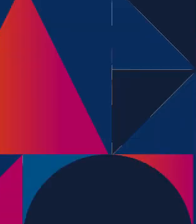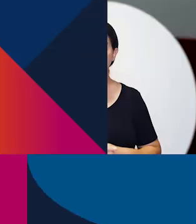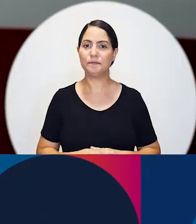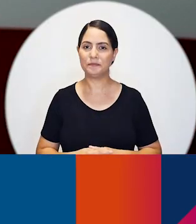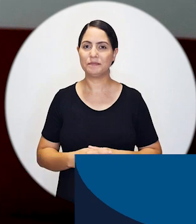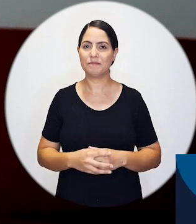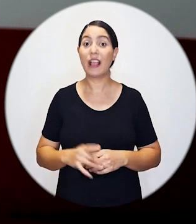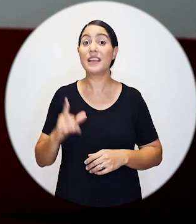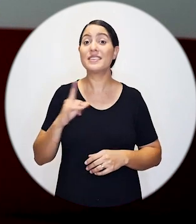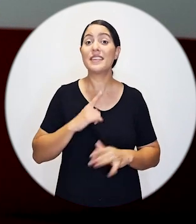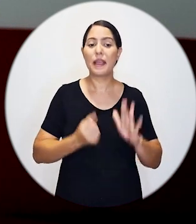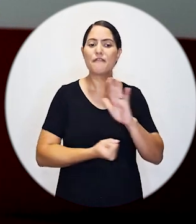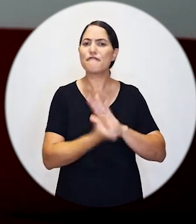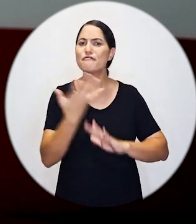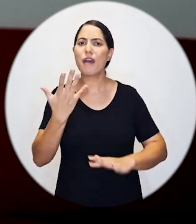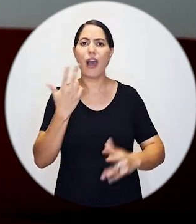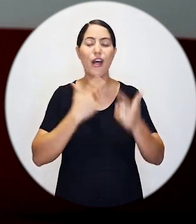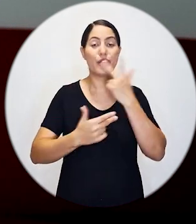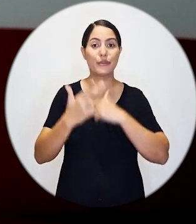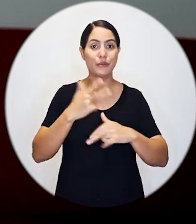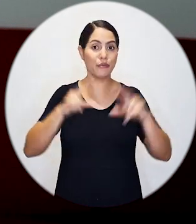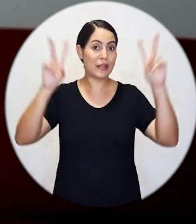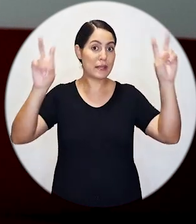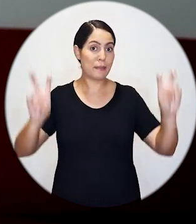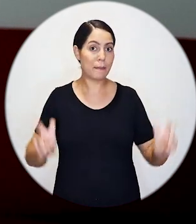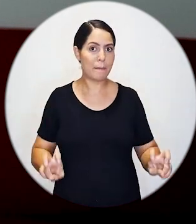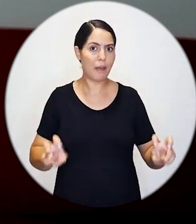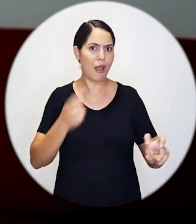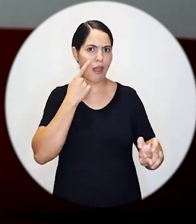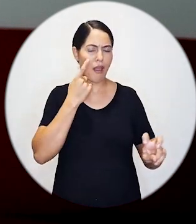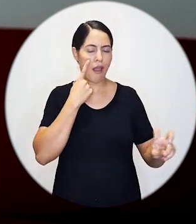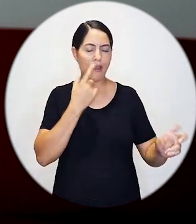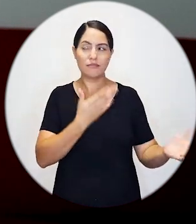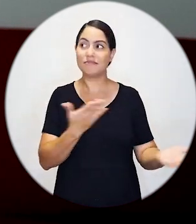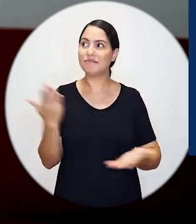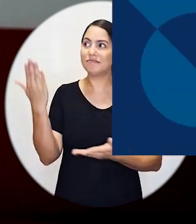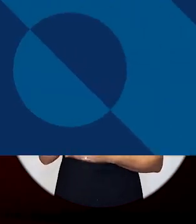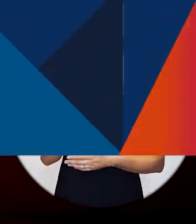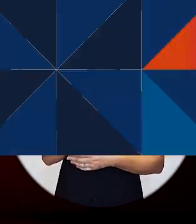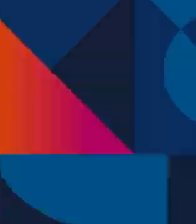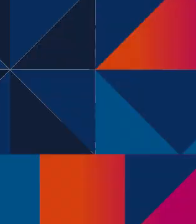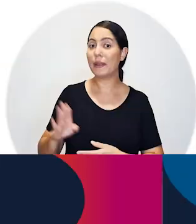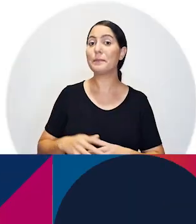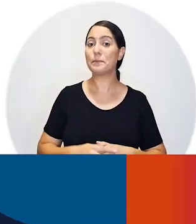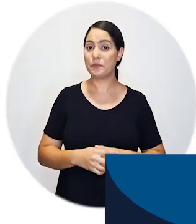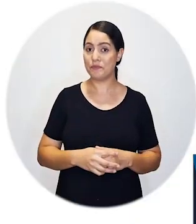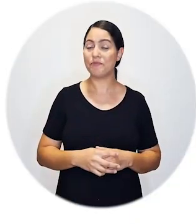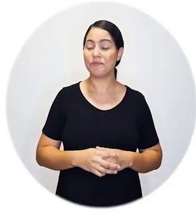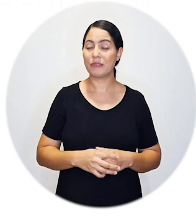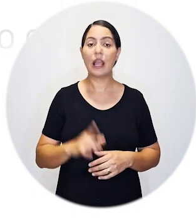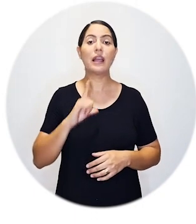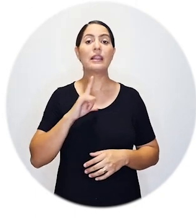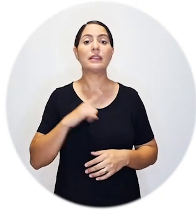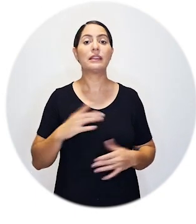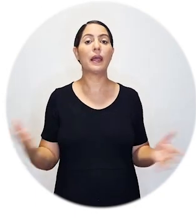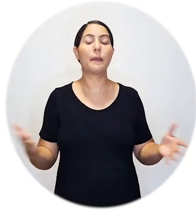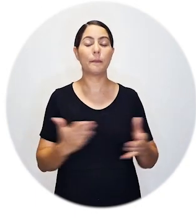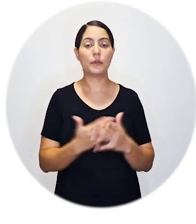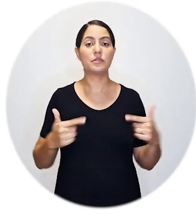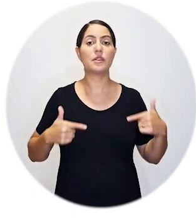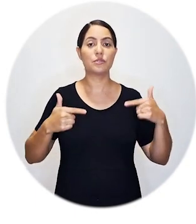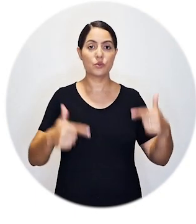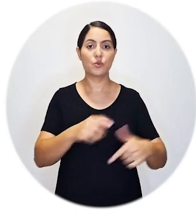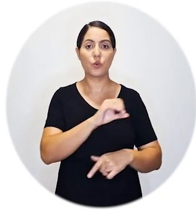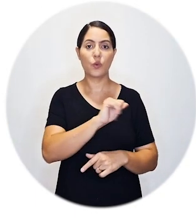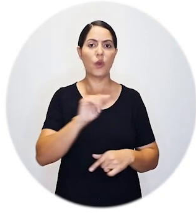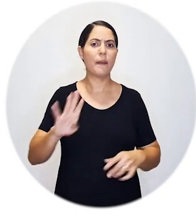tema. E tem muito mais. Confira agora outros destaques da Ordem dos Advogados do Brasil. Em mais uma ação da OAB em proteção ao